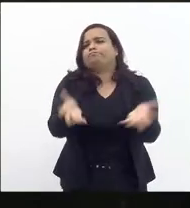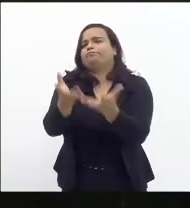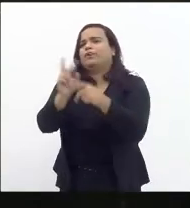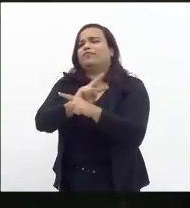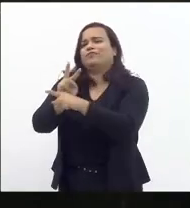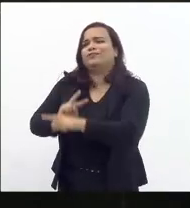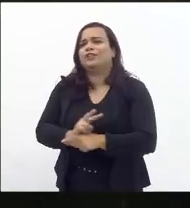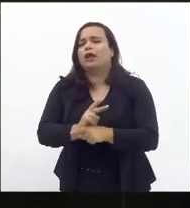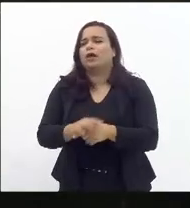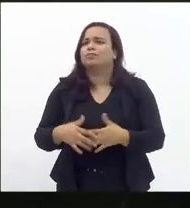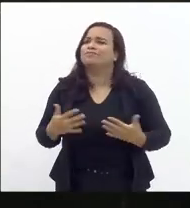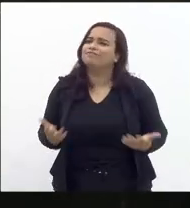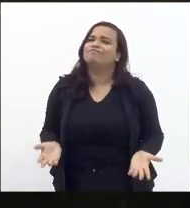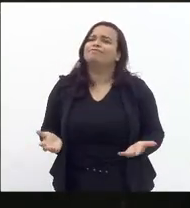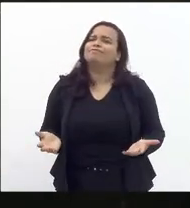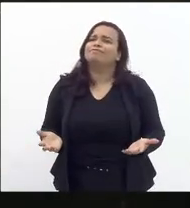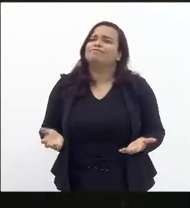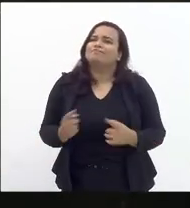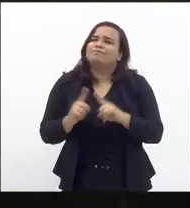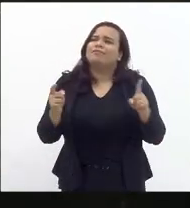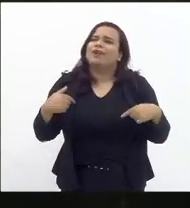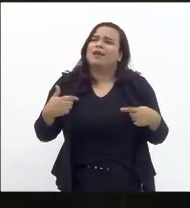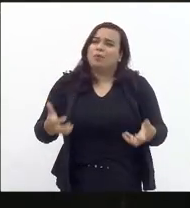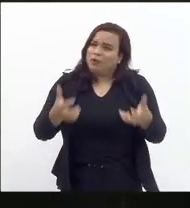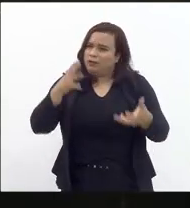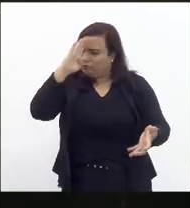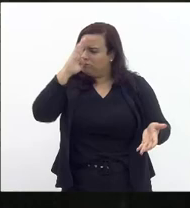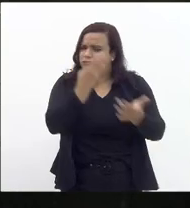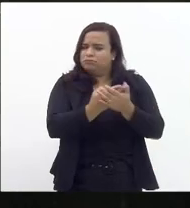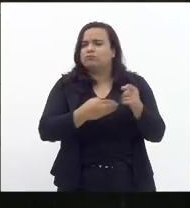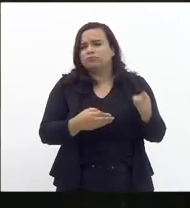presidente, de acreditar nesse número,